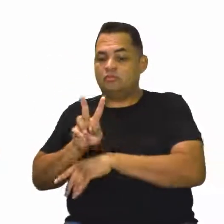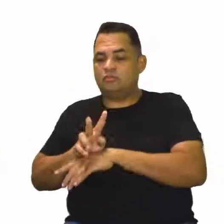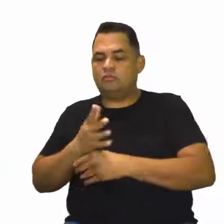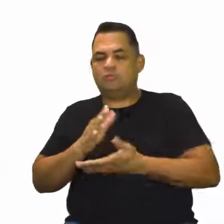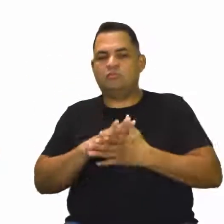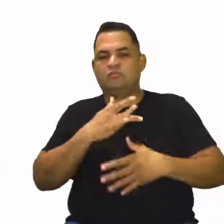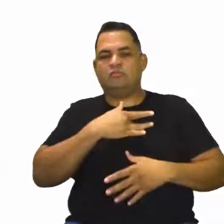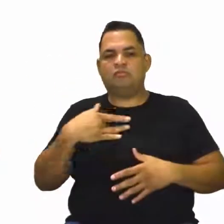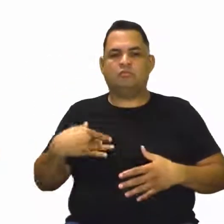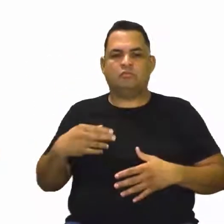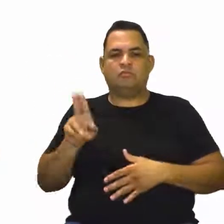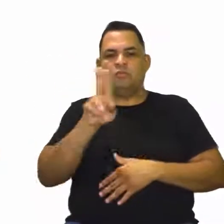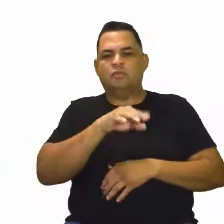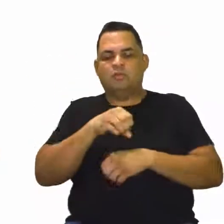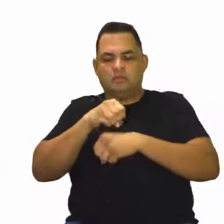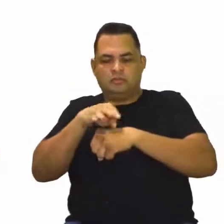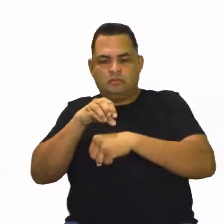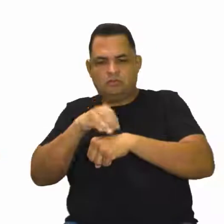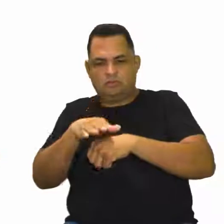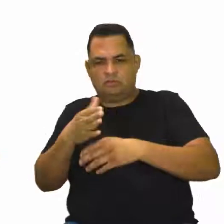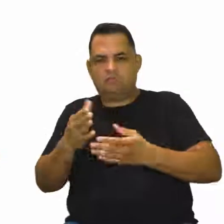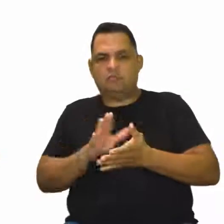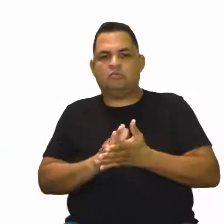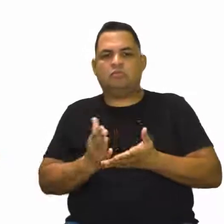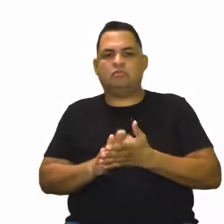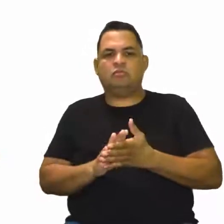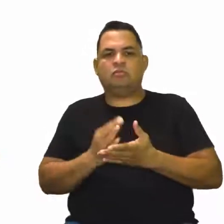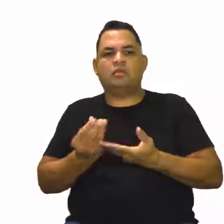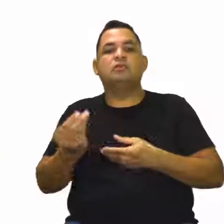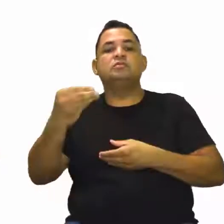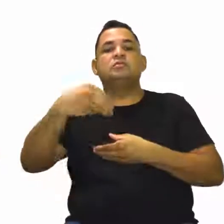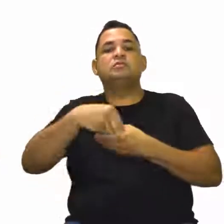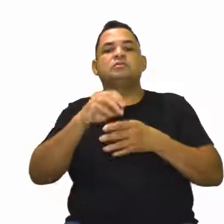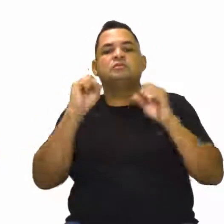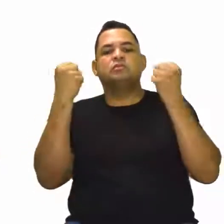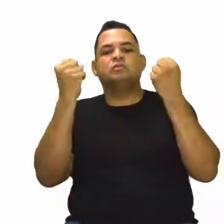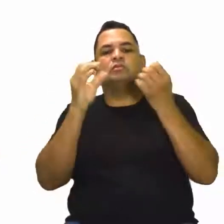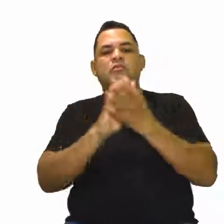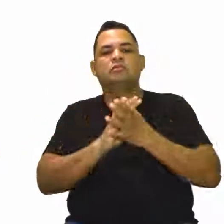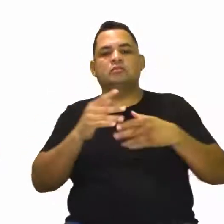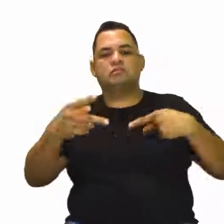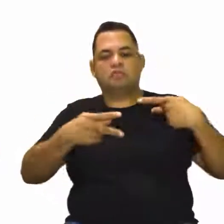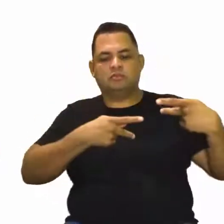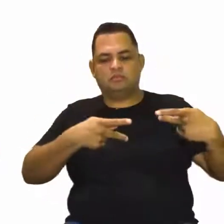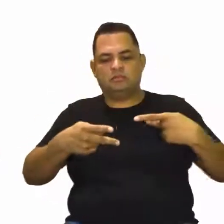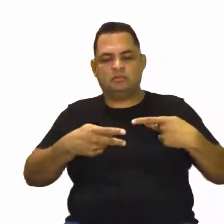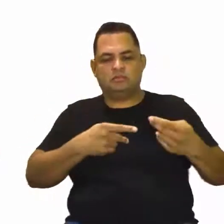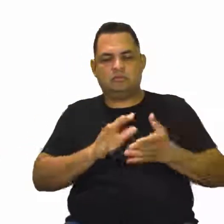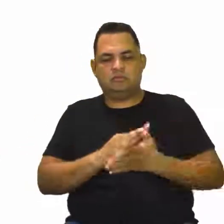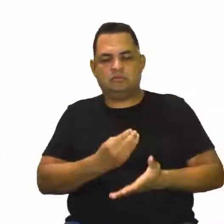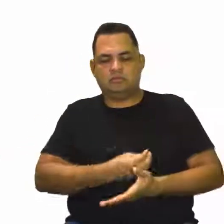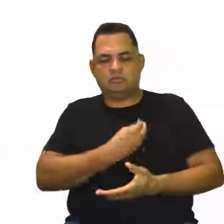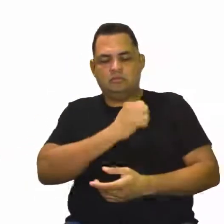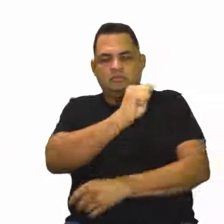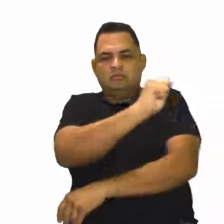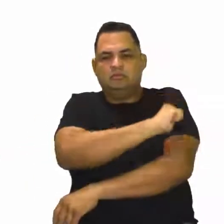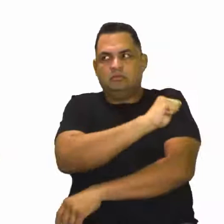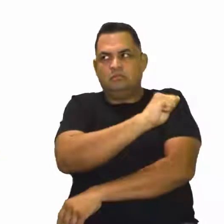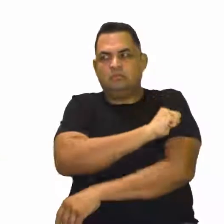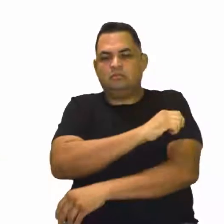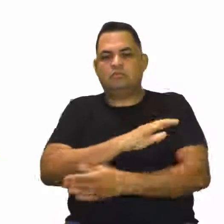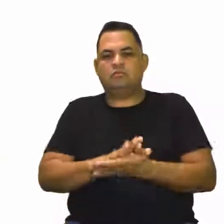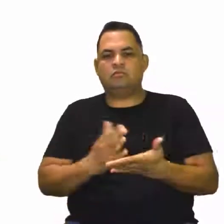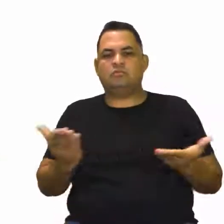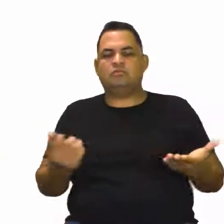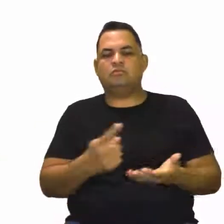saúde, empregando aí dicas para a inserção da atividade física no projeto de vida do estudante,